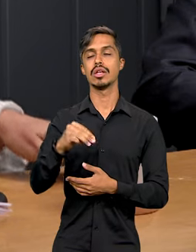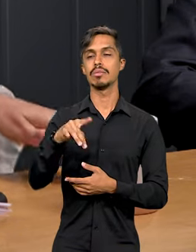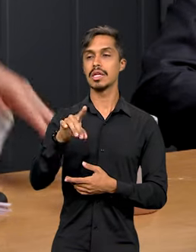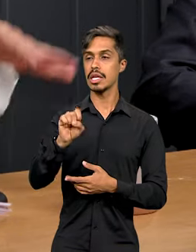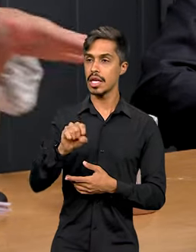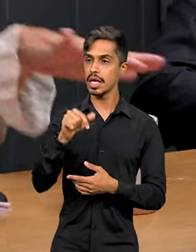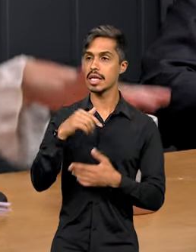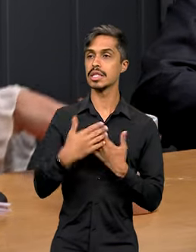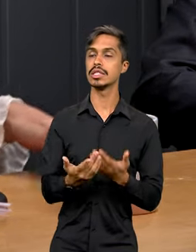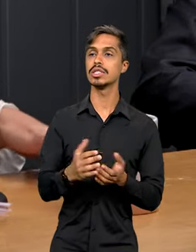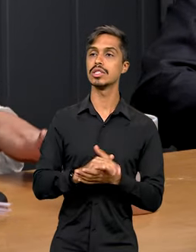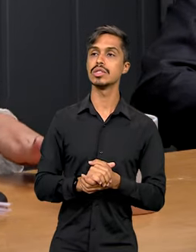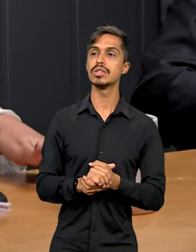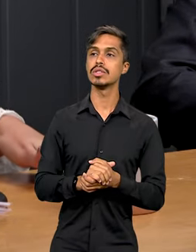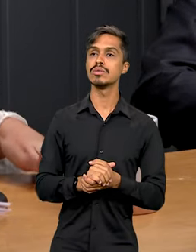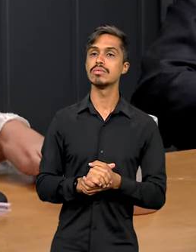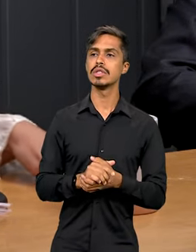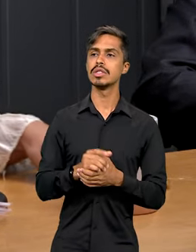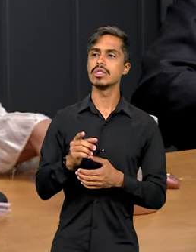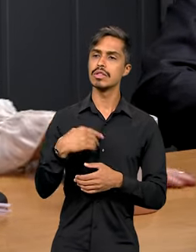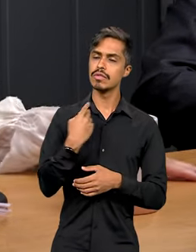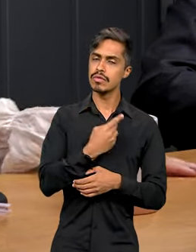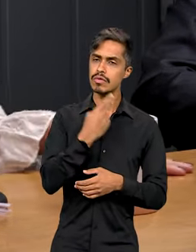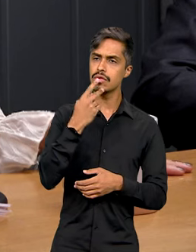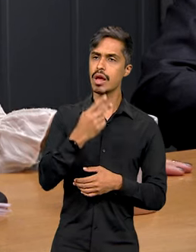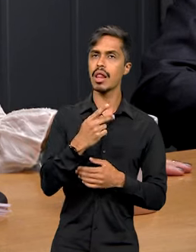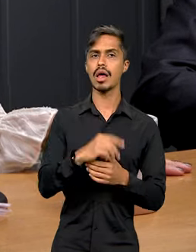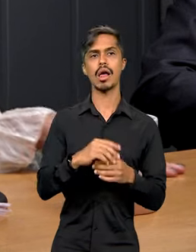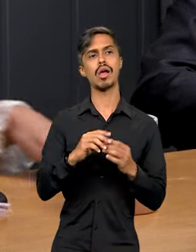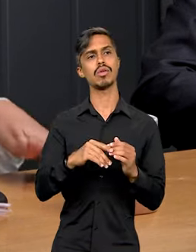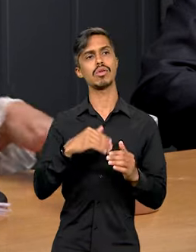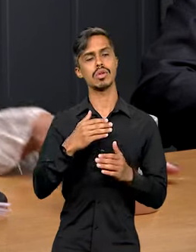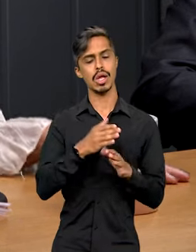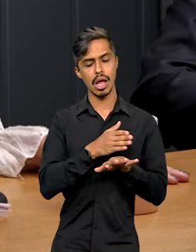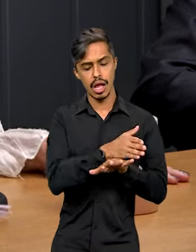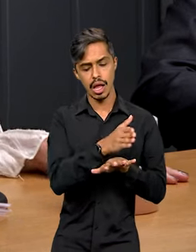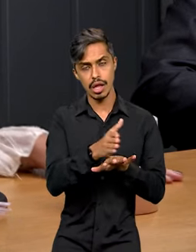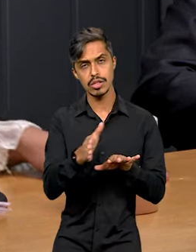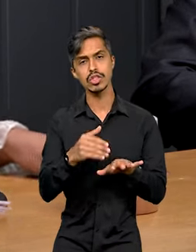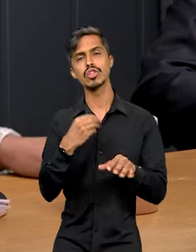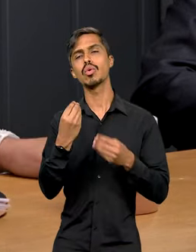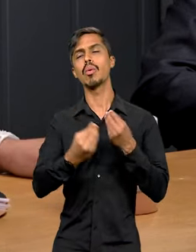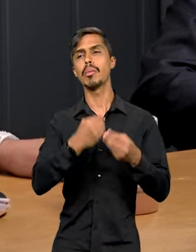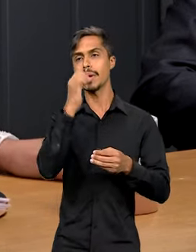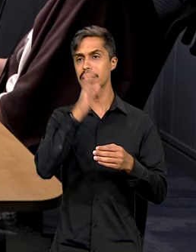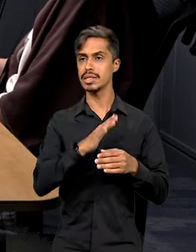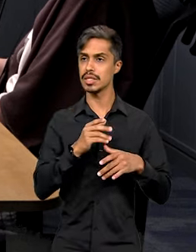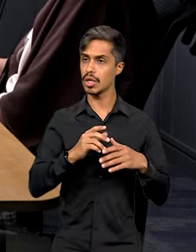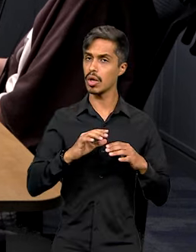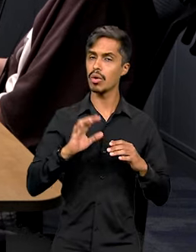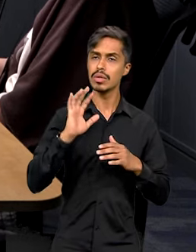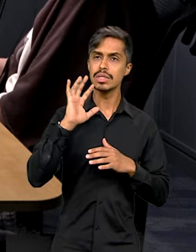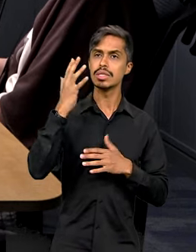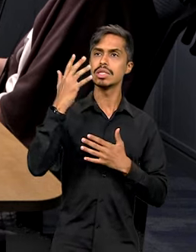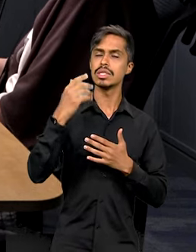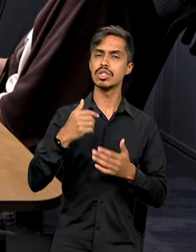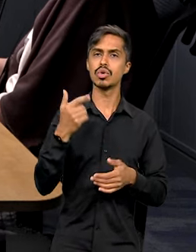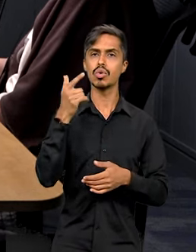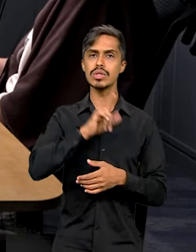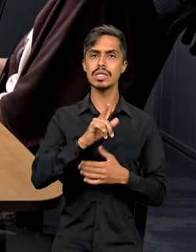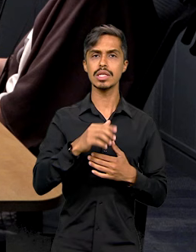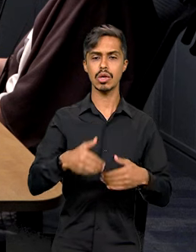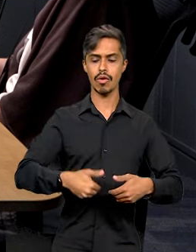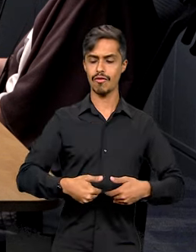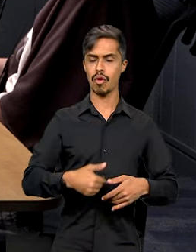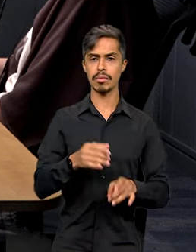sobre os caminhos que o Brasil tem eh trilhando trilhado para sair mais uma vez do mapa da fome né Assim como ocorreu lá